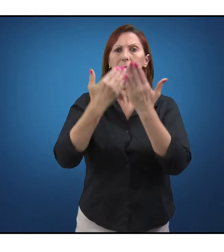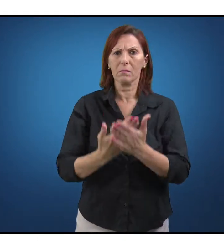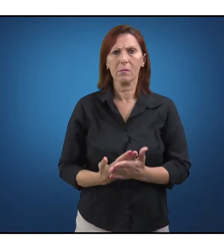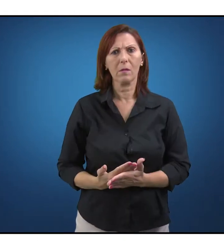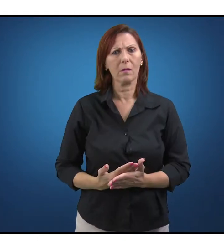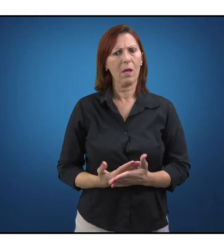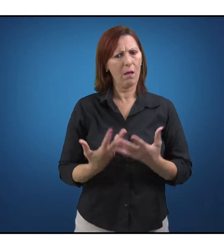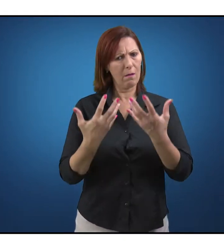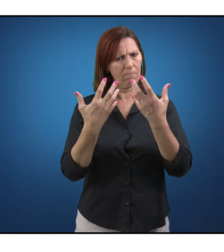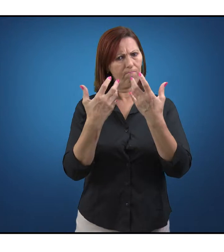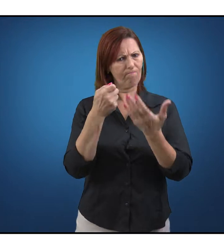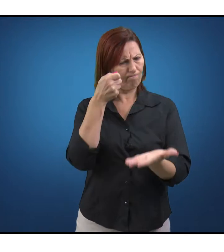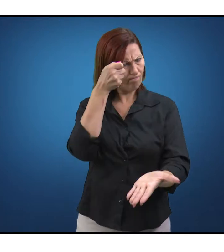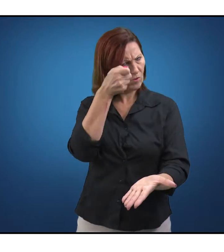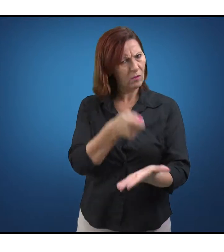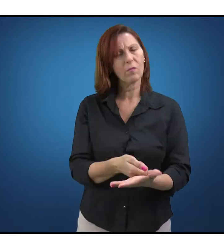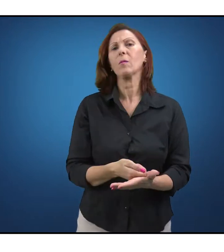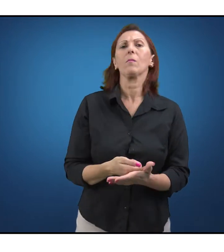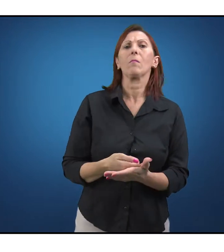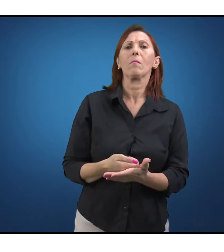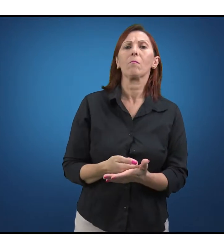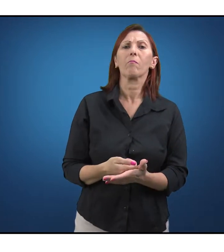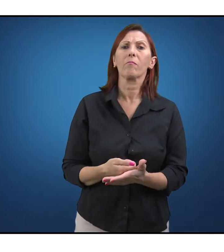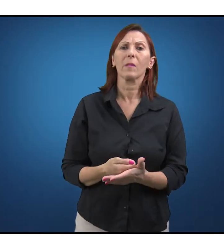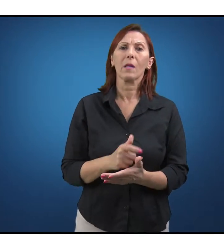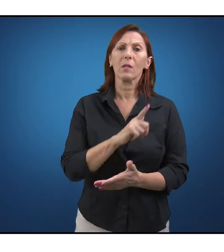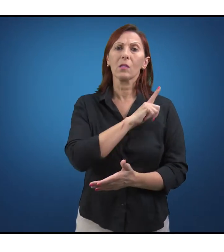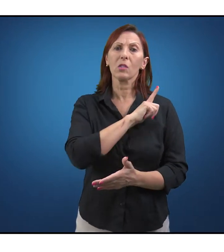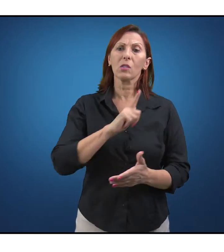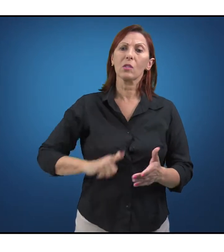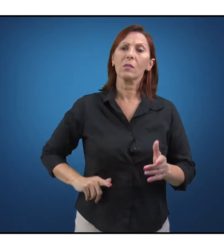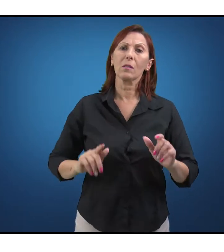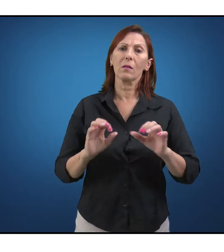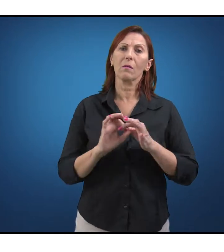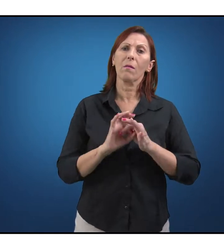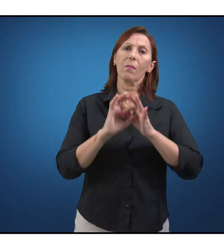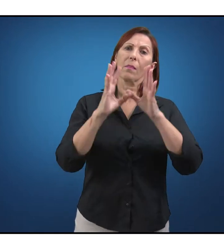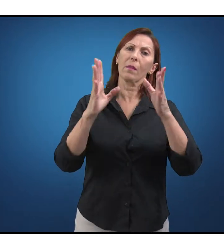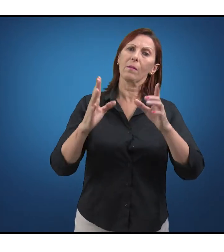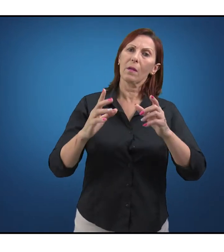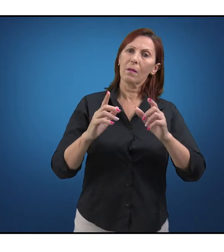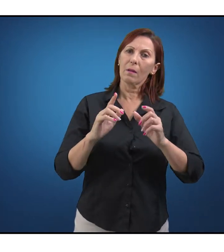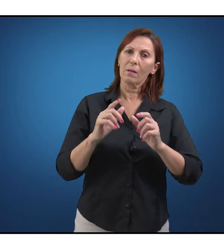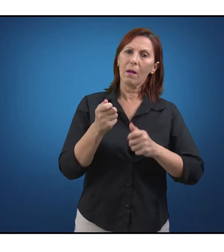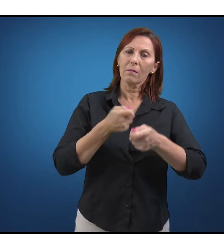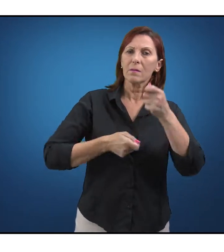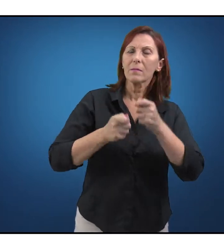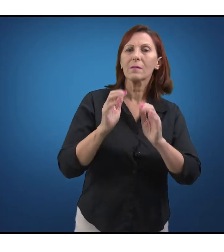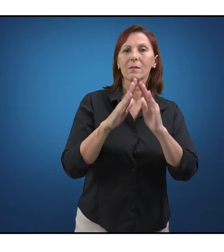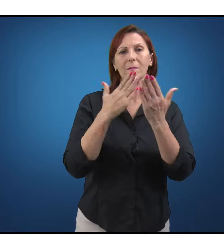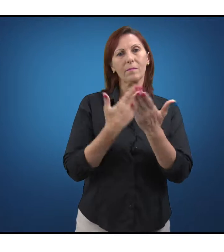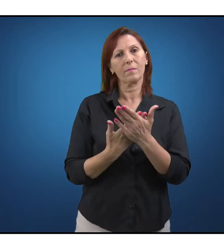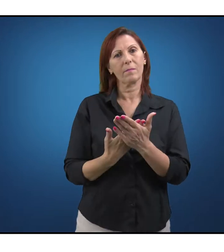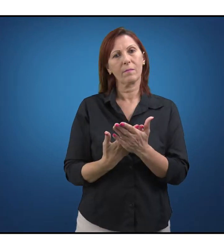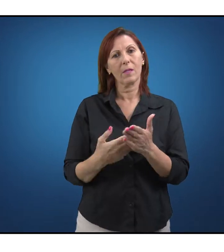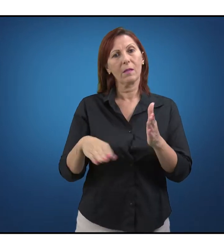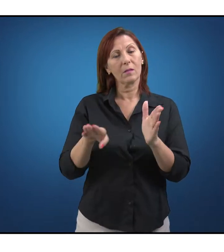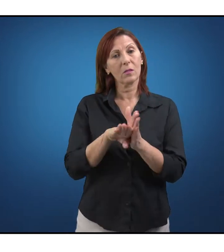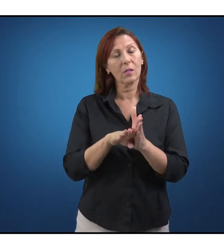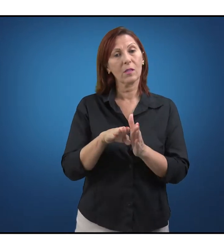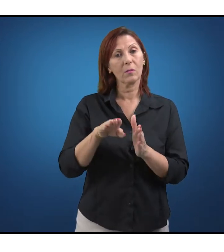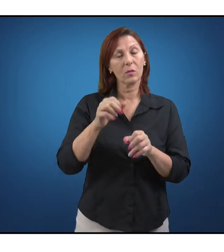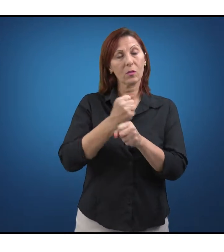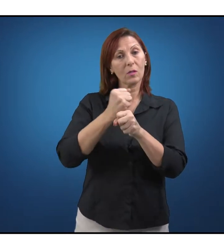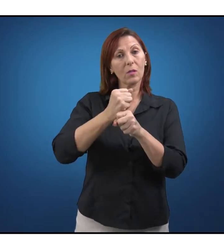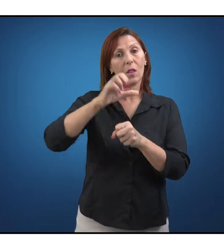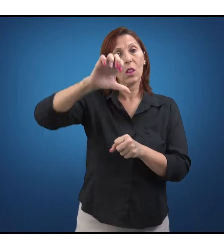o seu aspecto de gestão democrática, né, para gerir aquela escola. E aí chegamos nos anos